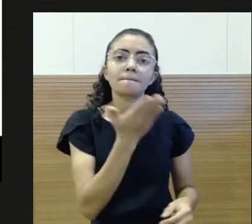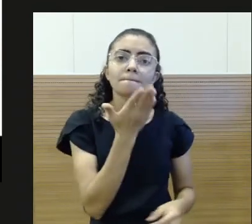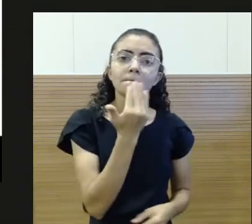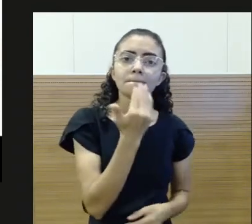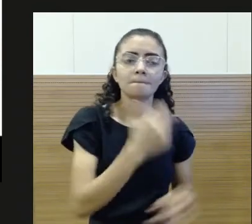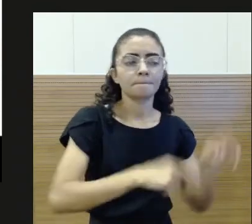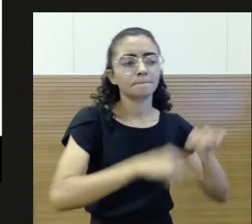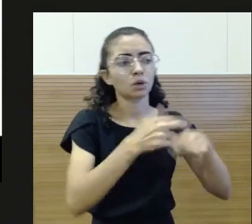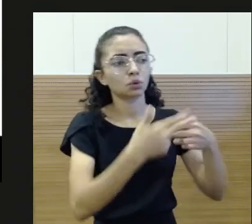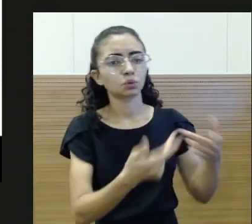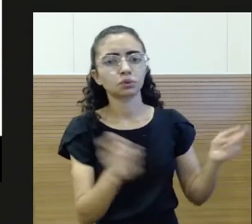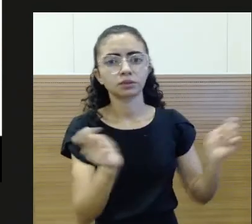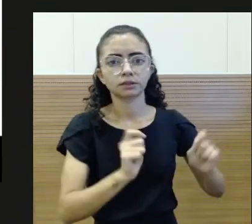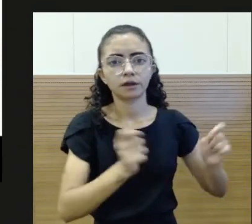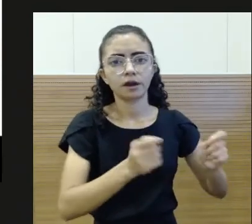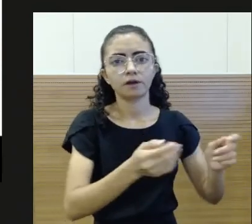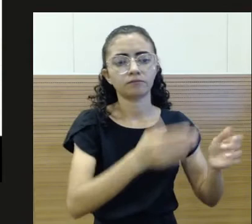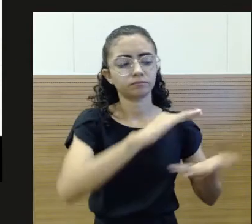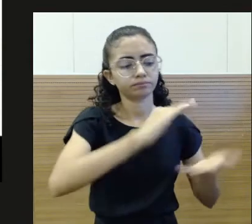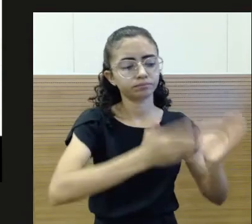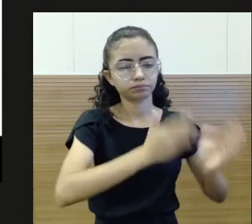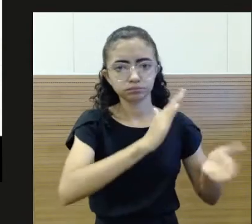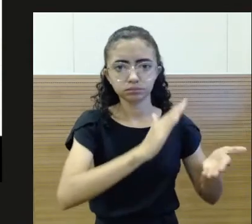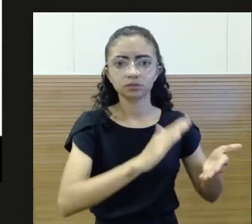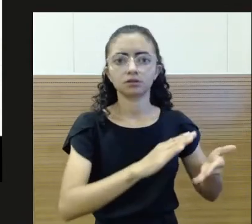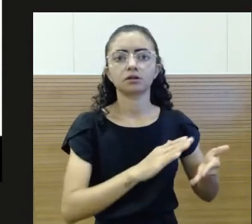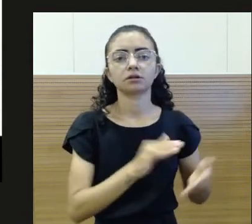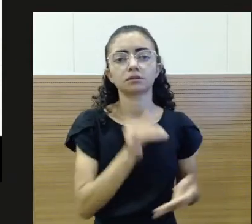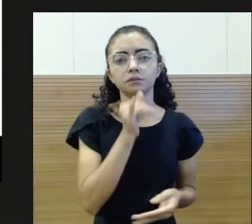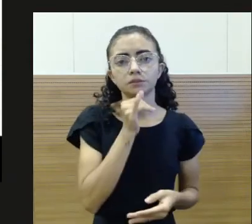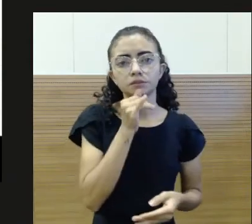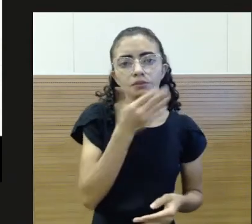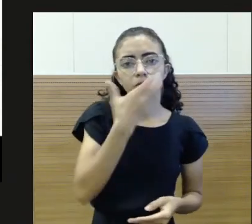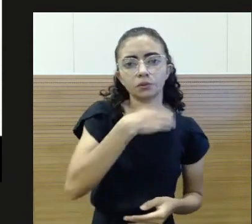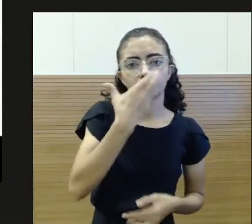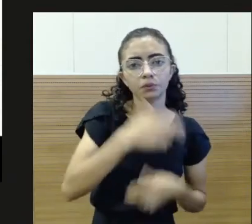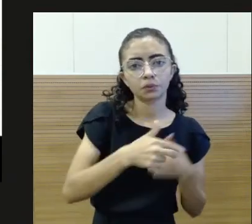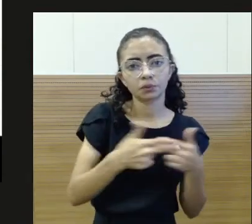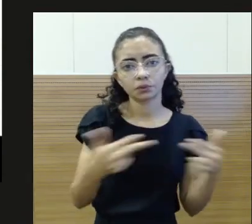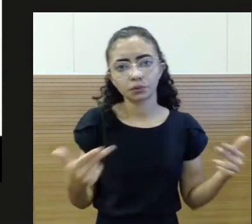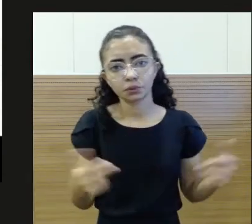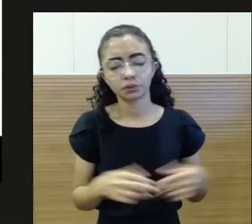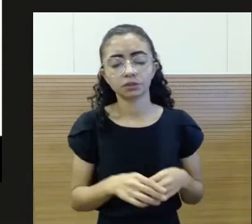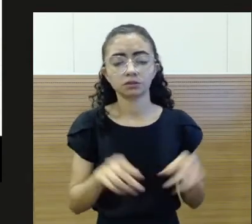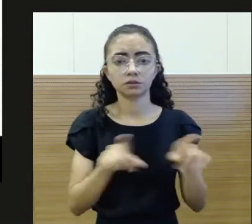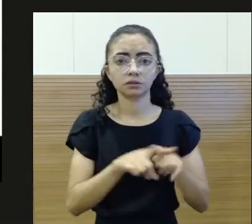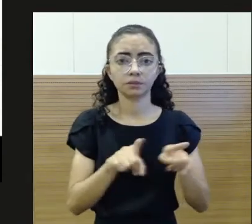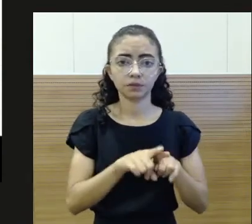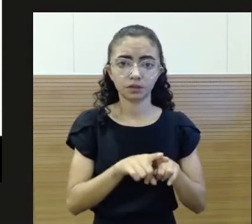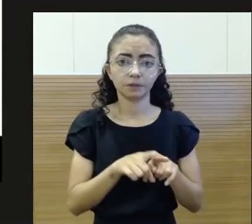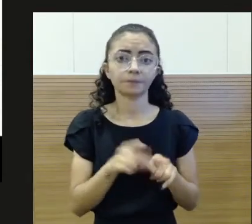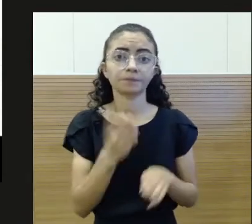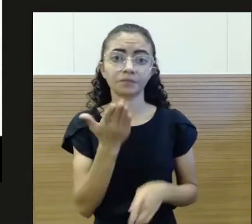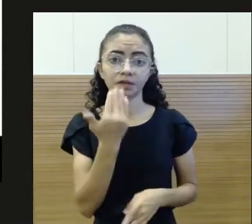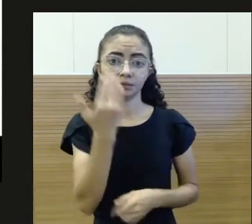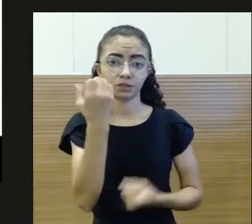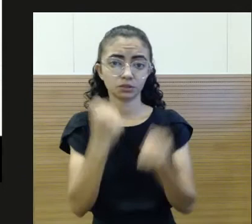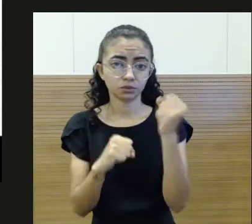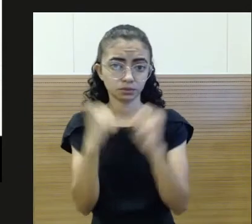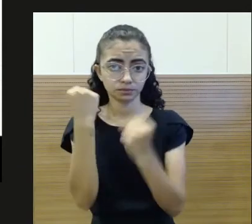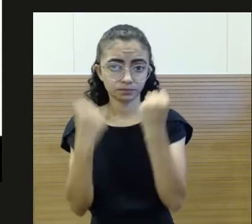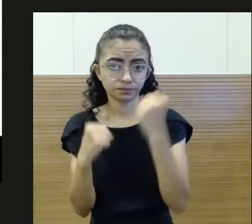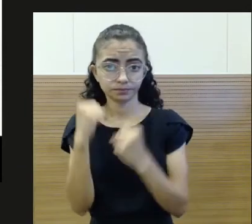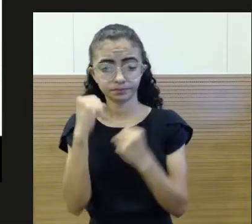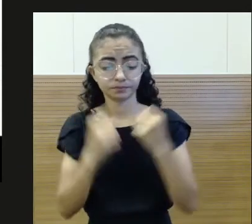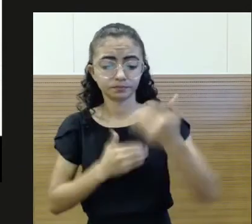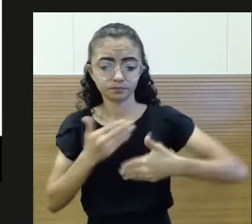processados, frutas, hortaliças minimamente processados, além de produtos processados, e a gente olha aqui na